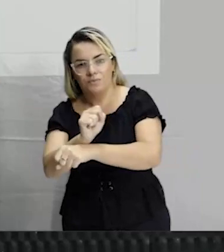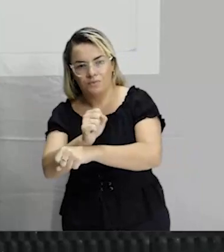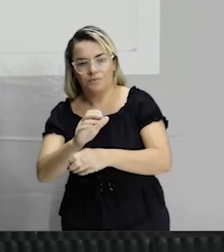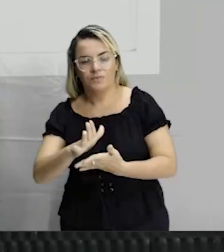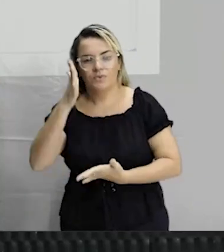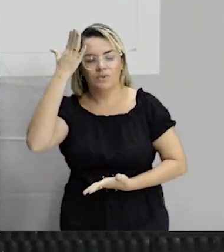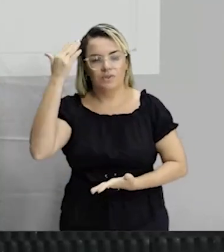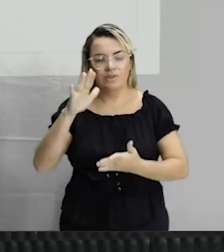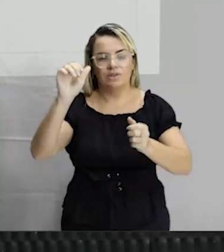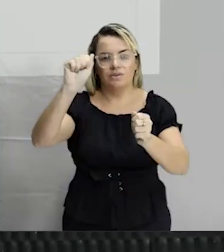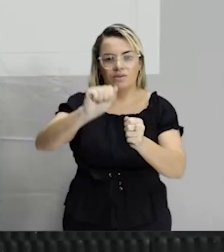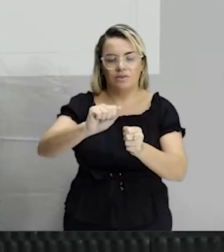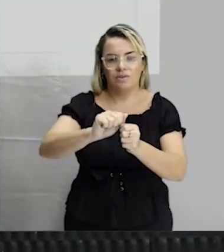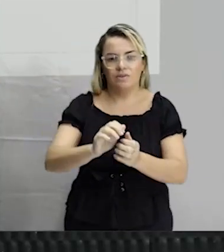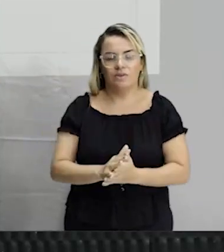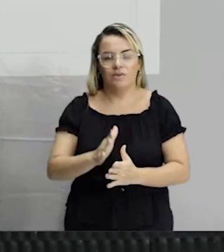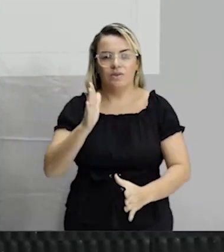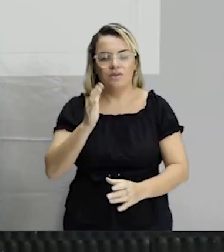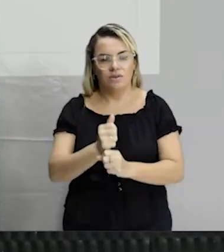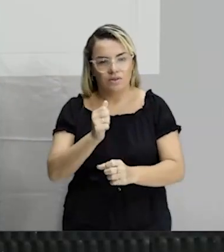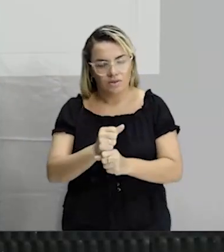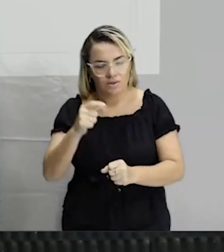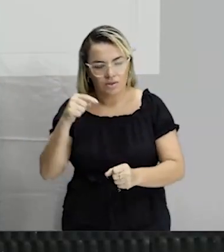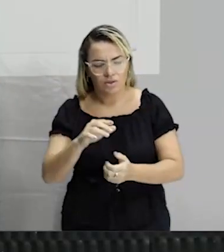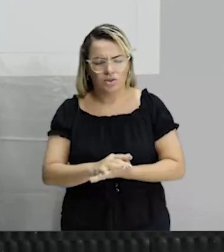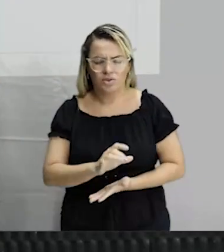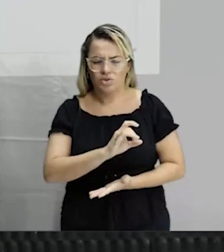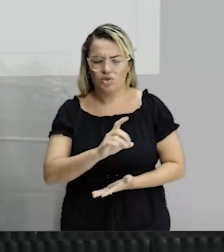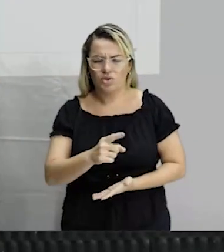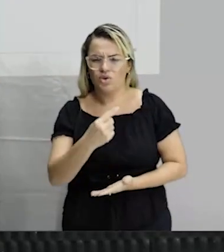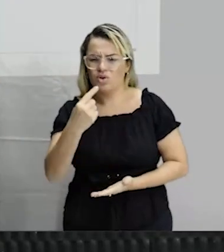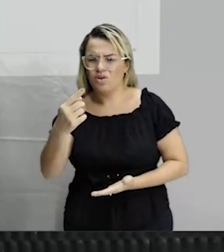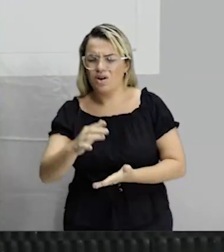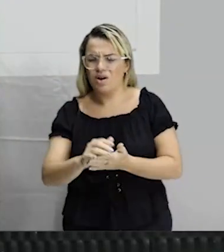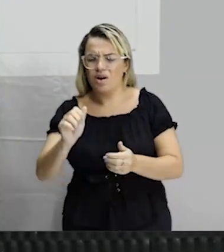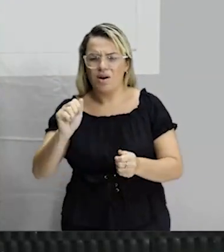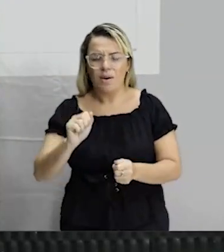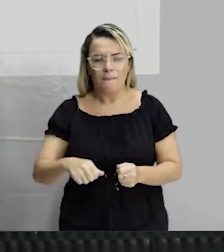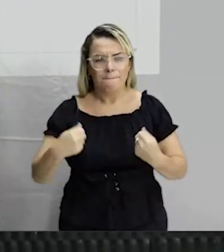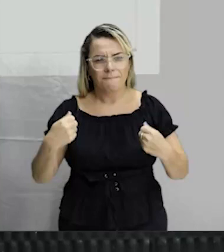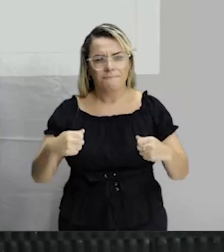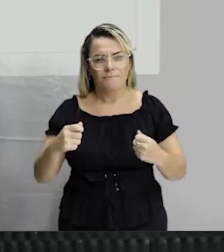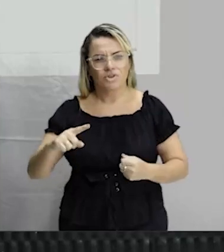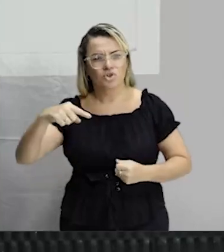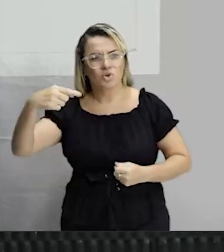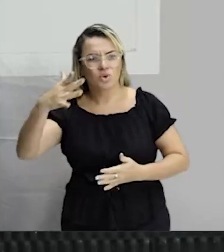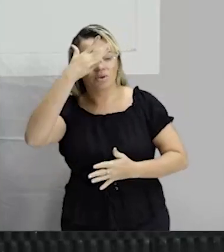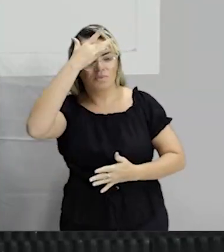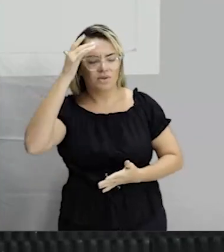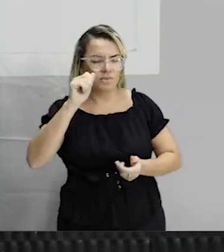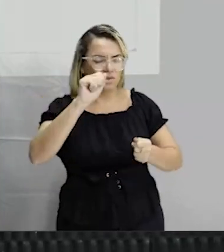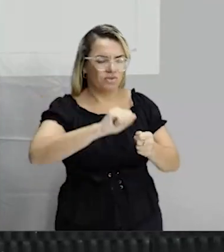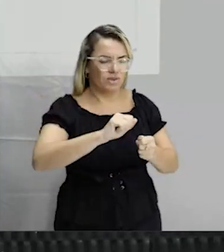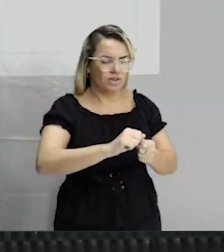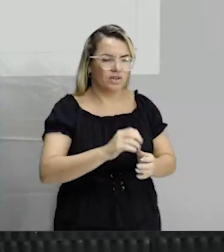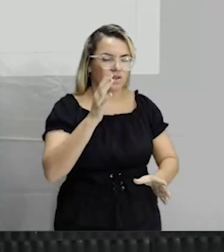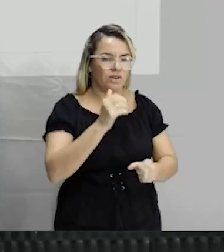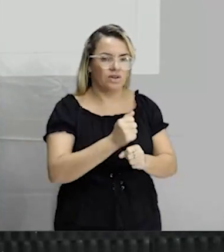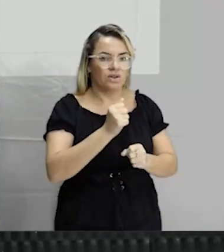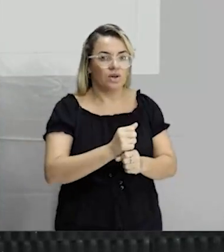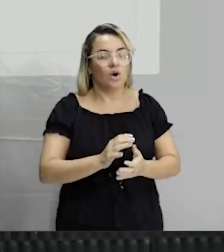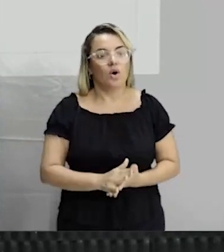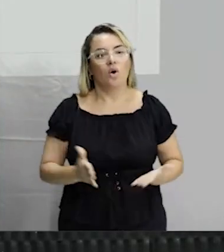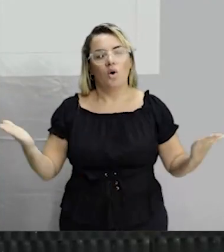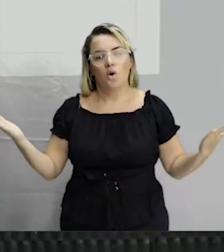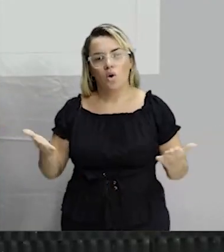saiba, né, fazer a sua conta, né, para não precisar só do outro estar fazendo por você. Beleza? Então hoje, como a gente já falou de juro